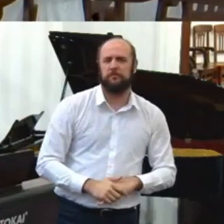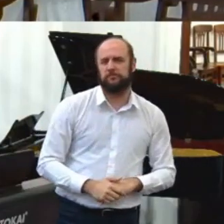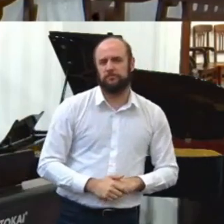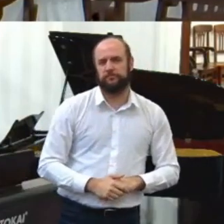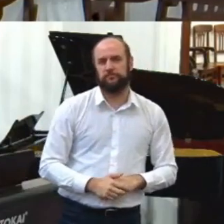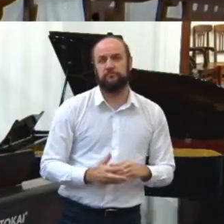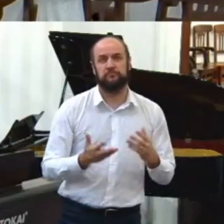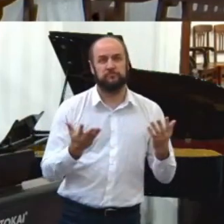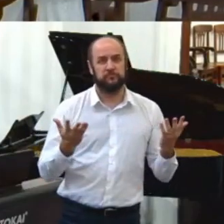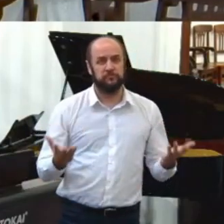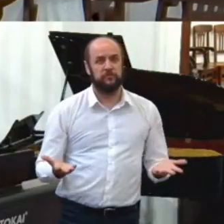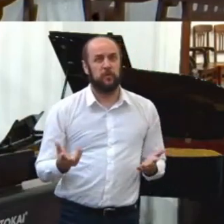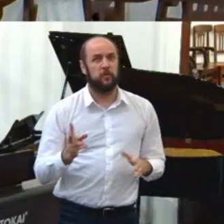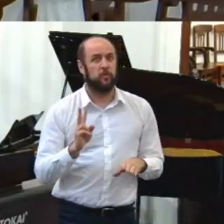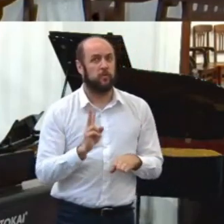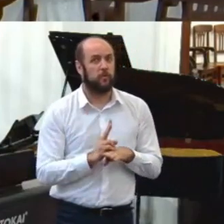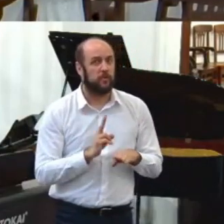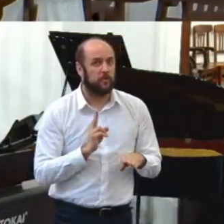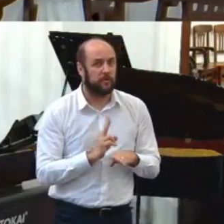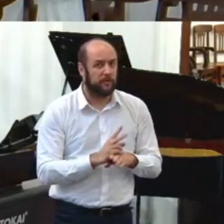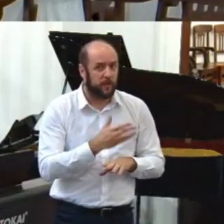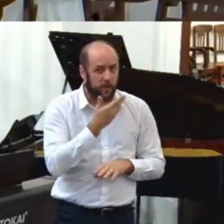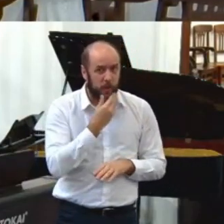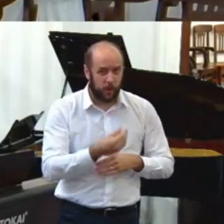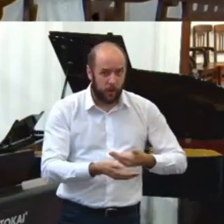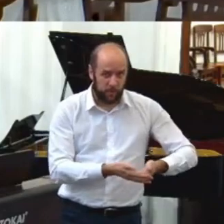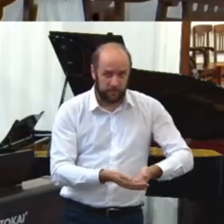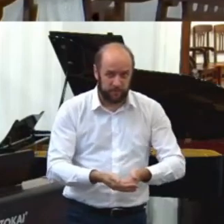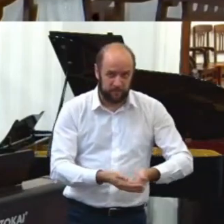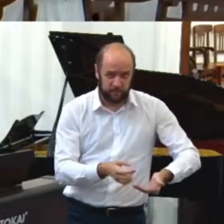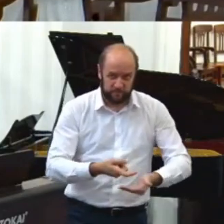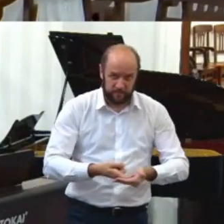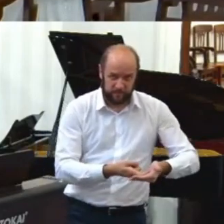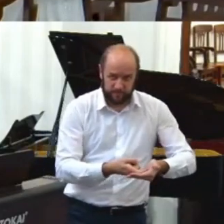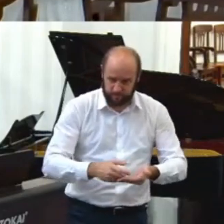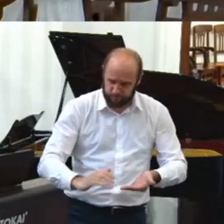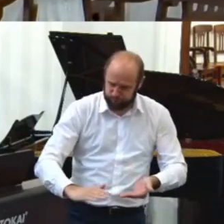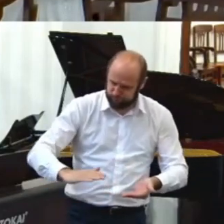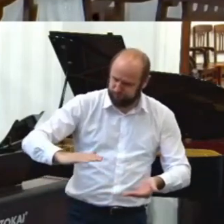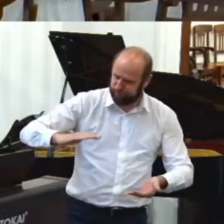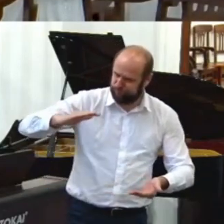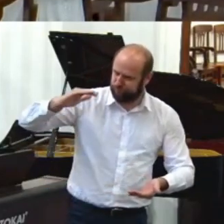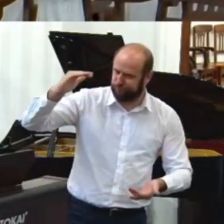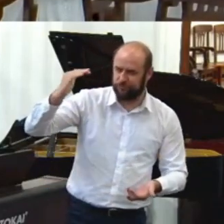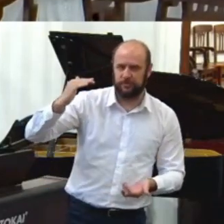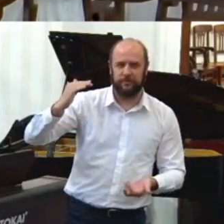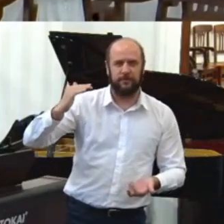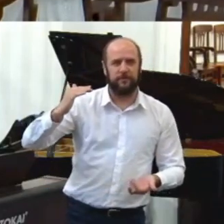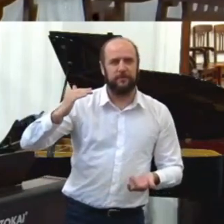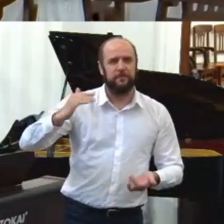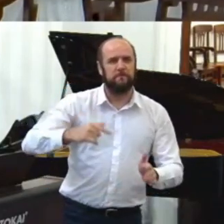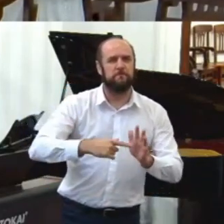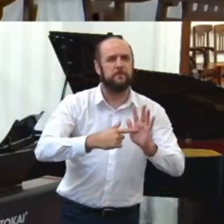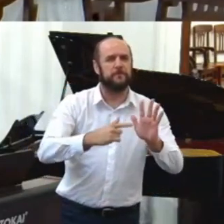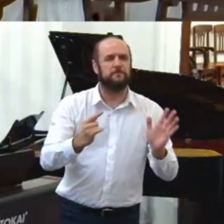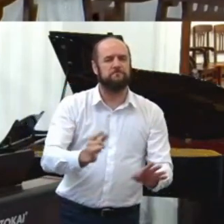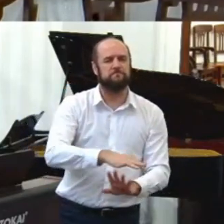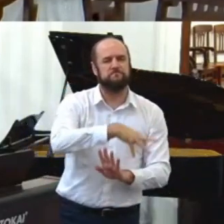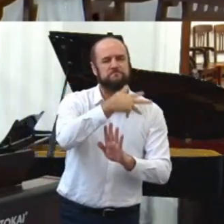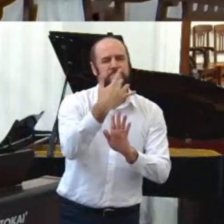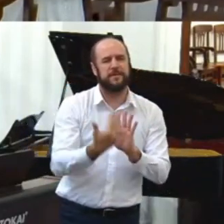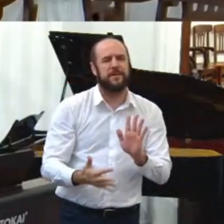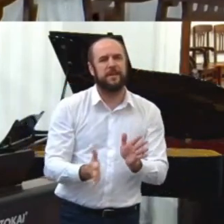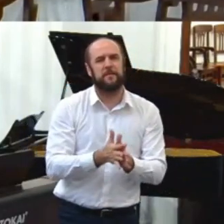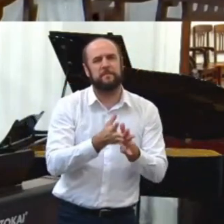Por isso, a preservação desse homem aqui não só aponta para um grande milagre, não